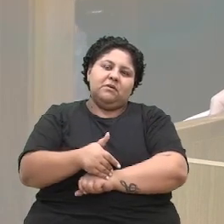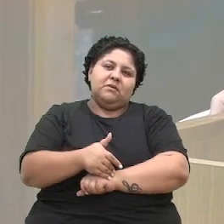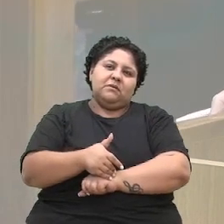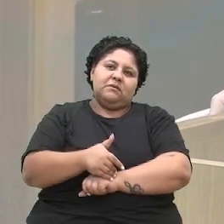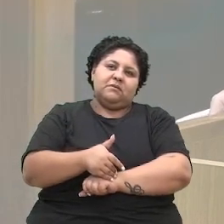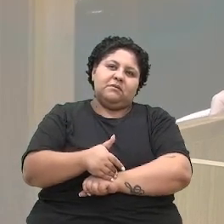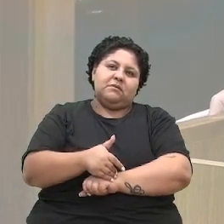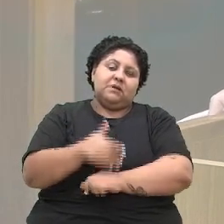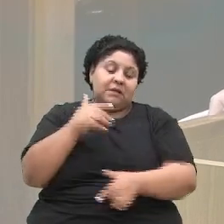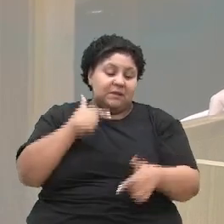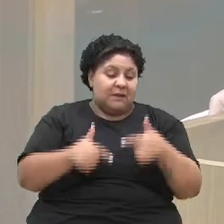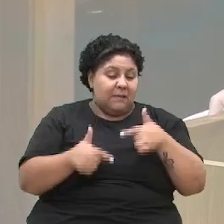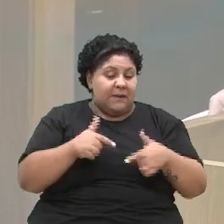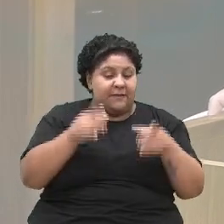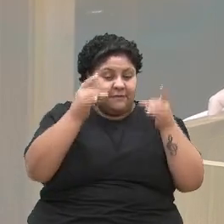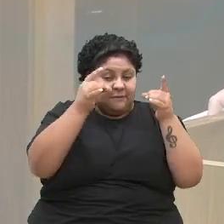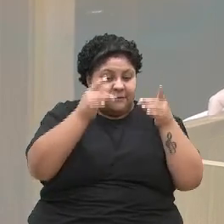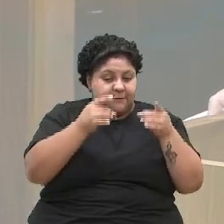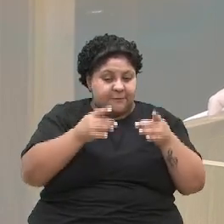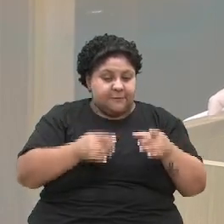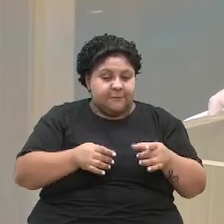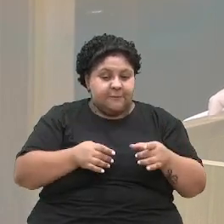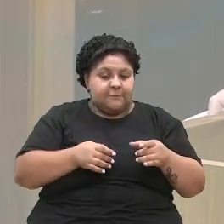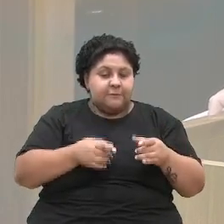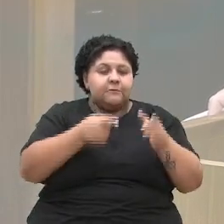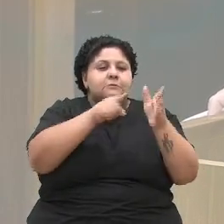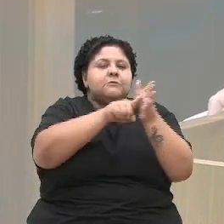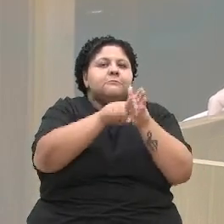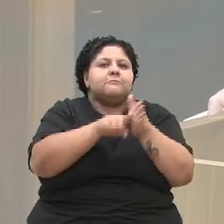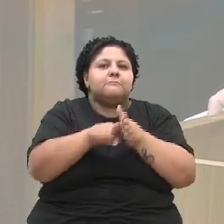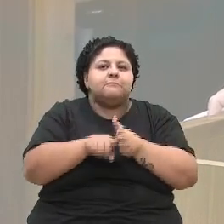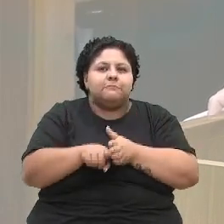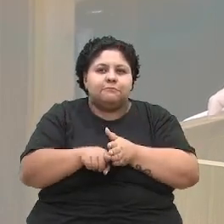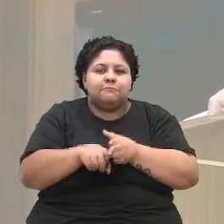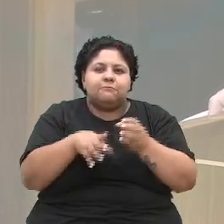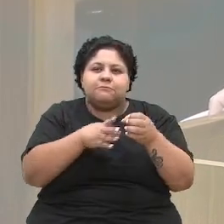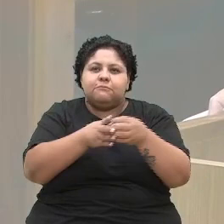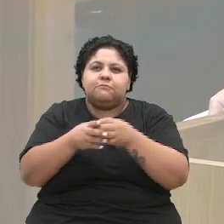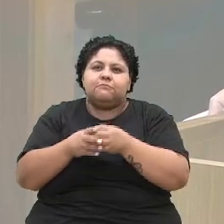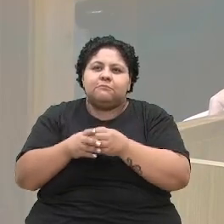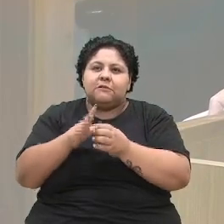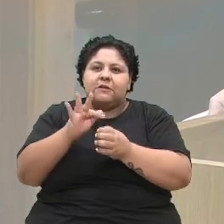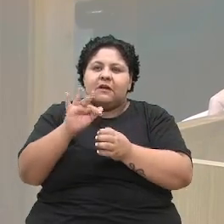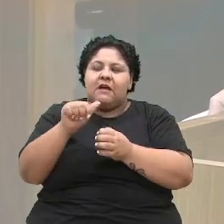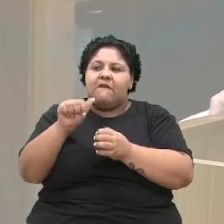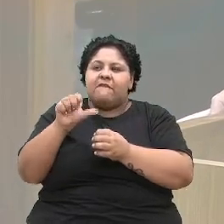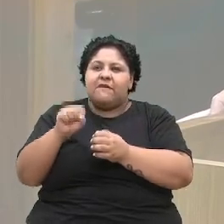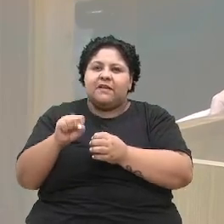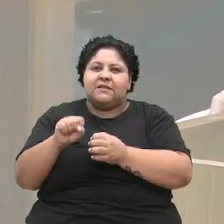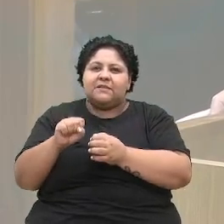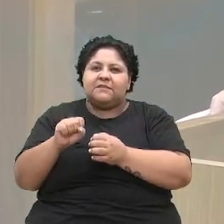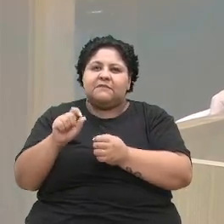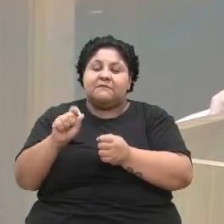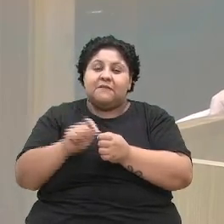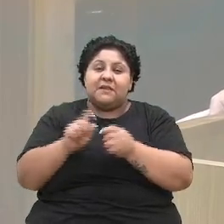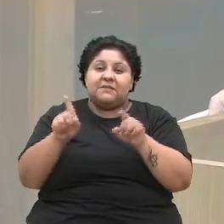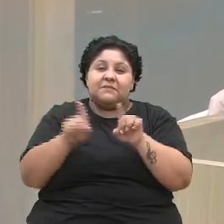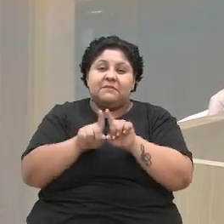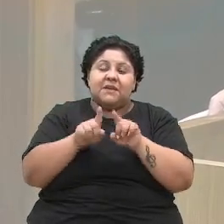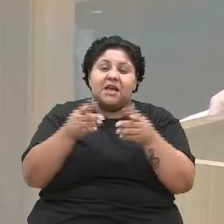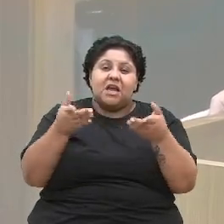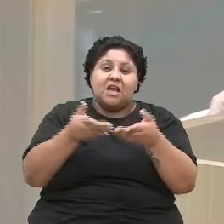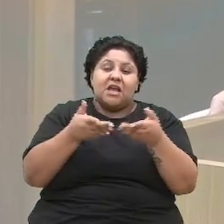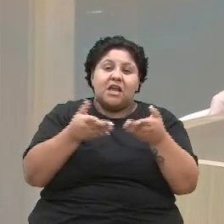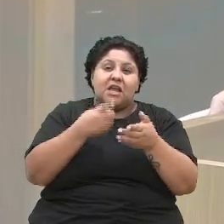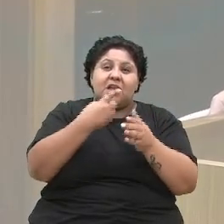Serviços especializados de abordagem que a Fundação de Assistência Social tem oferecido, e eu quero aqui colocar